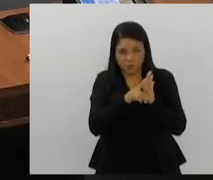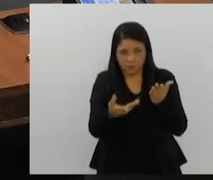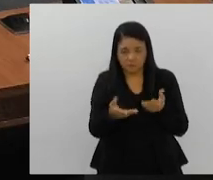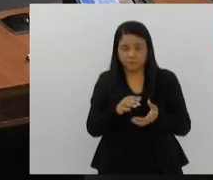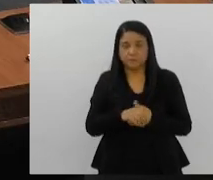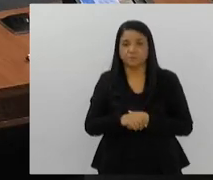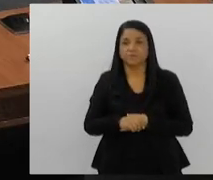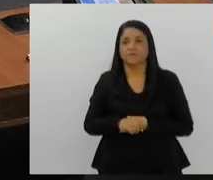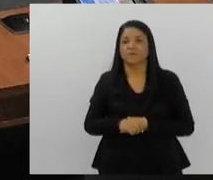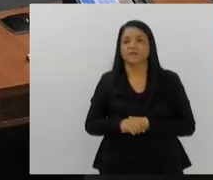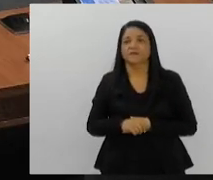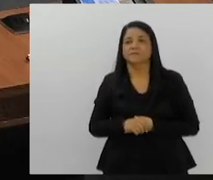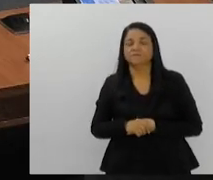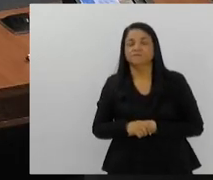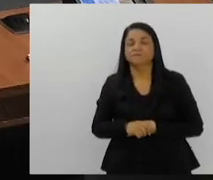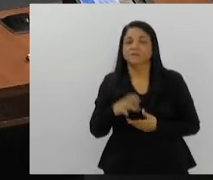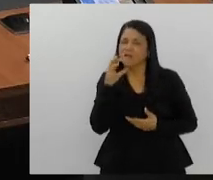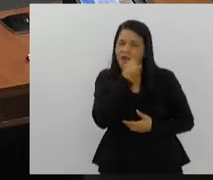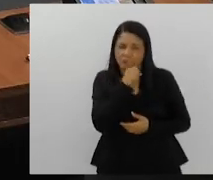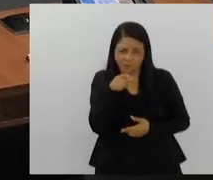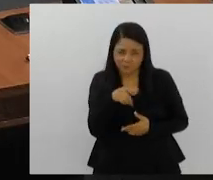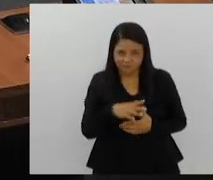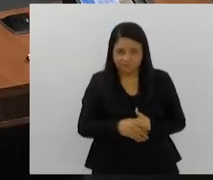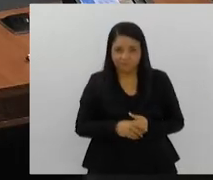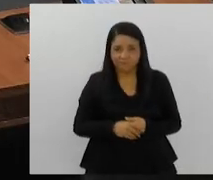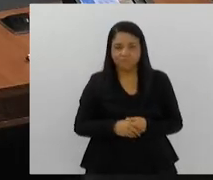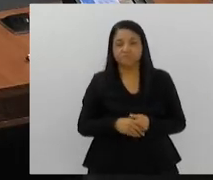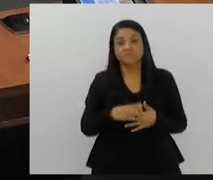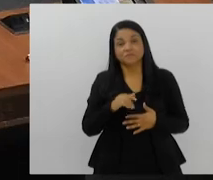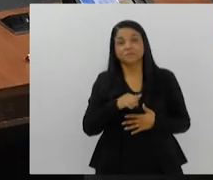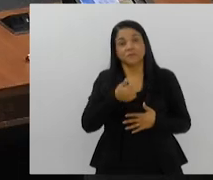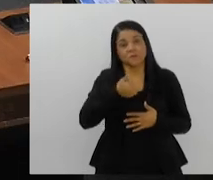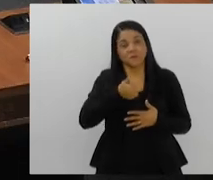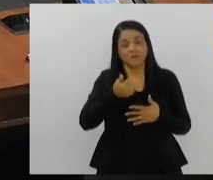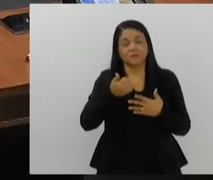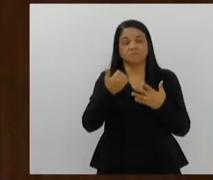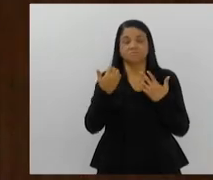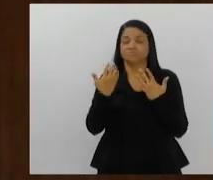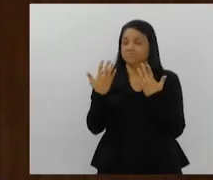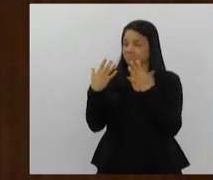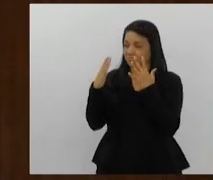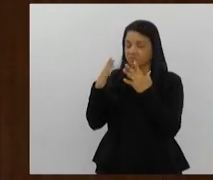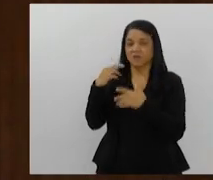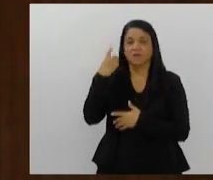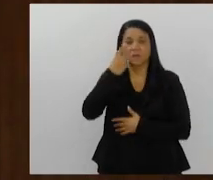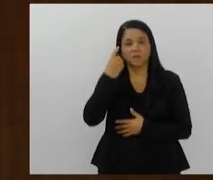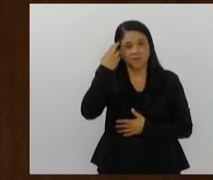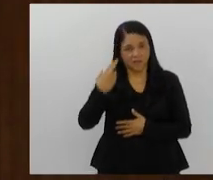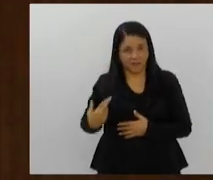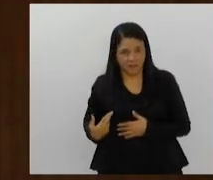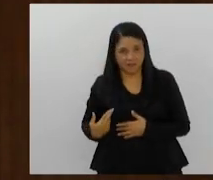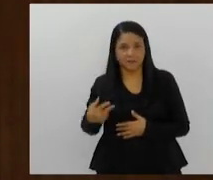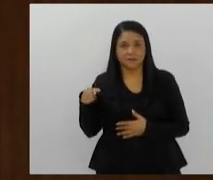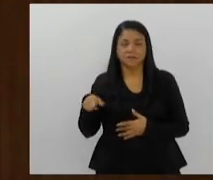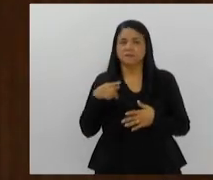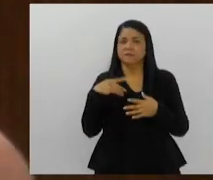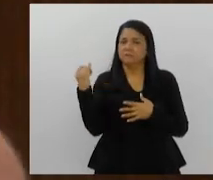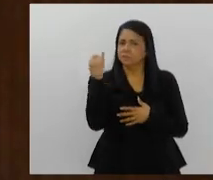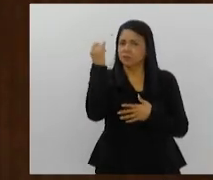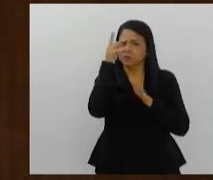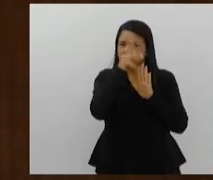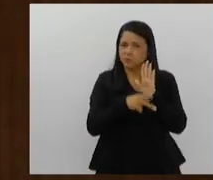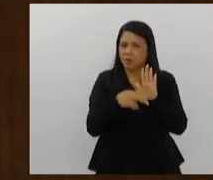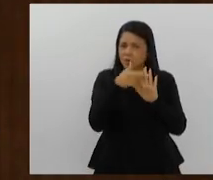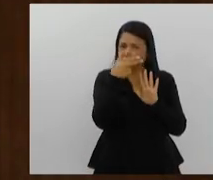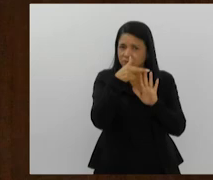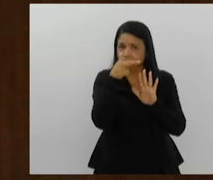breve propostas. Do que seu chamado, presidenta. Primeiro é saudar a deputada Renata Souza por esse importante projeto de resolução